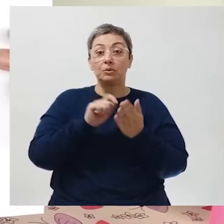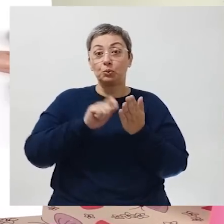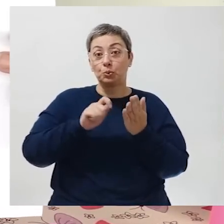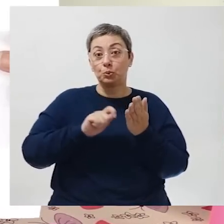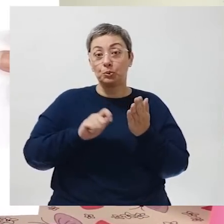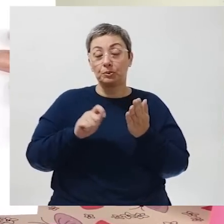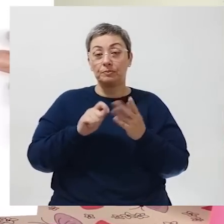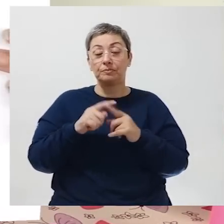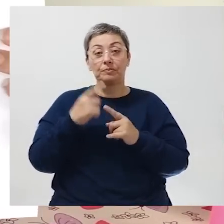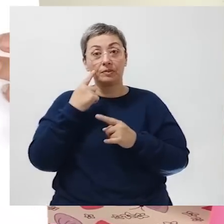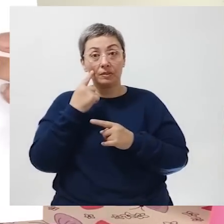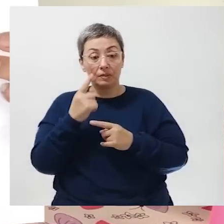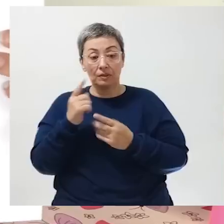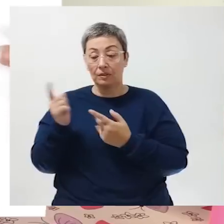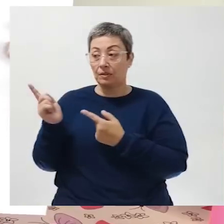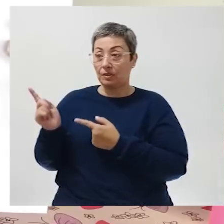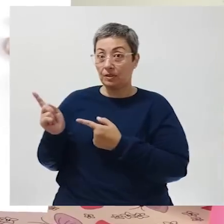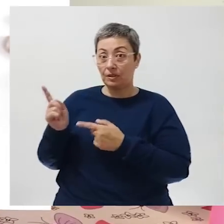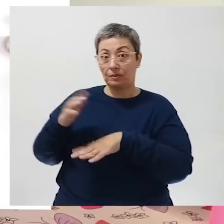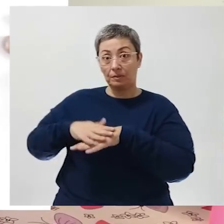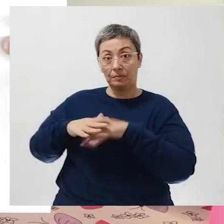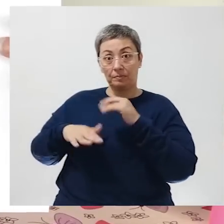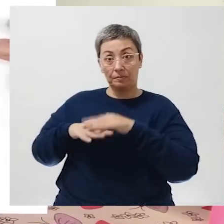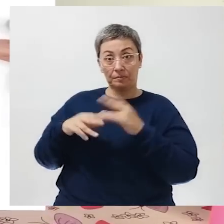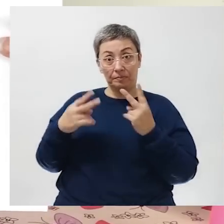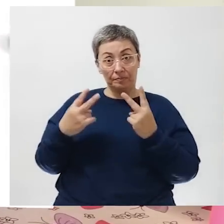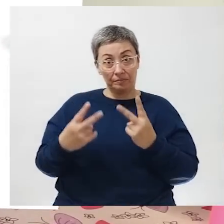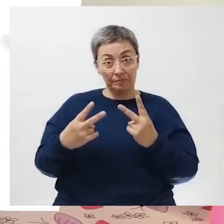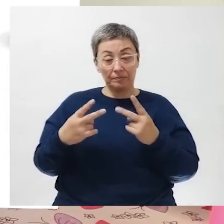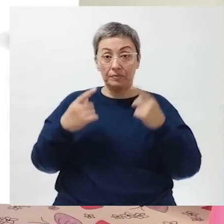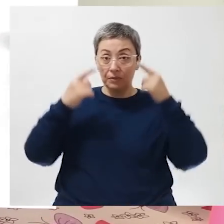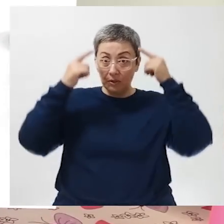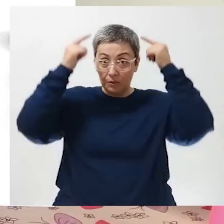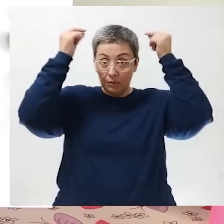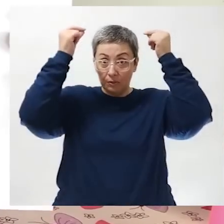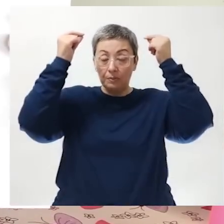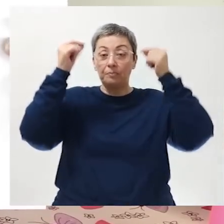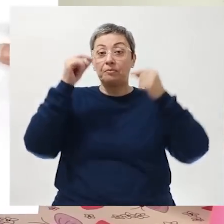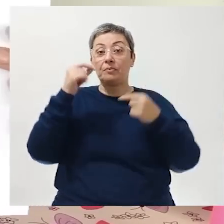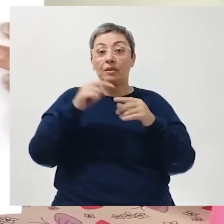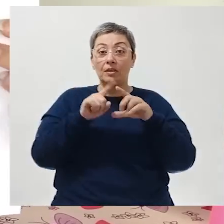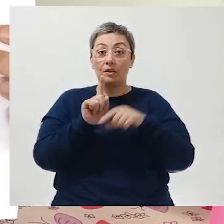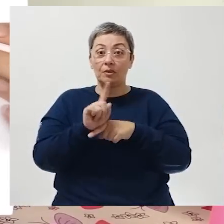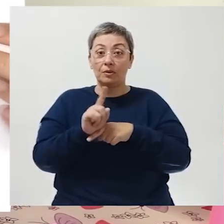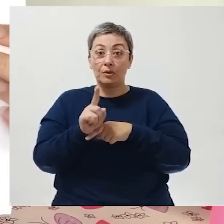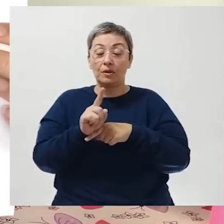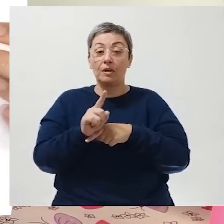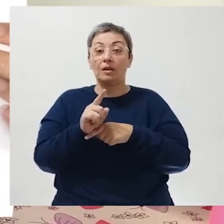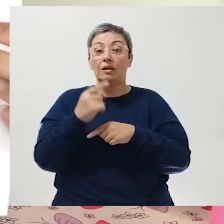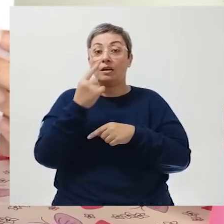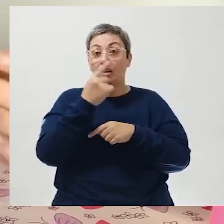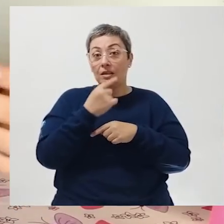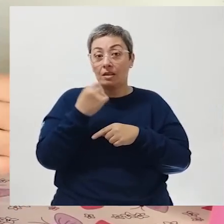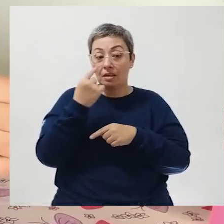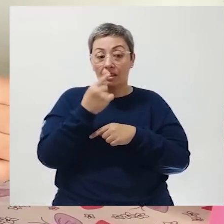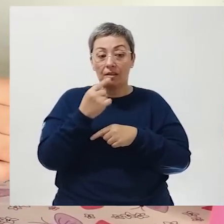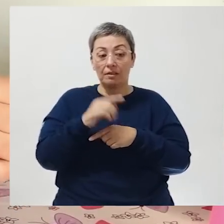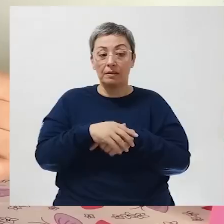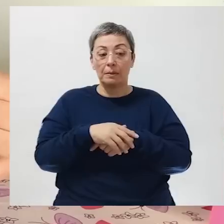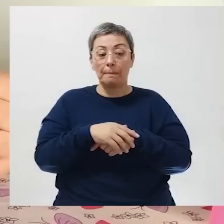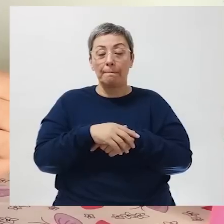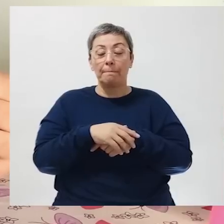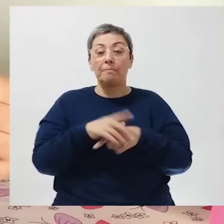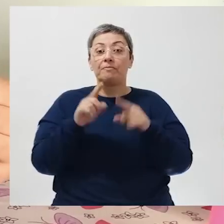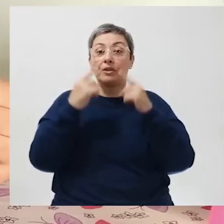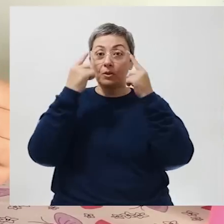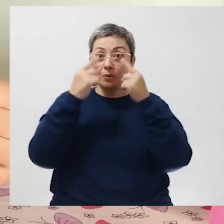Tá vendo? Aqui são as 2 patinhas, as orelhinhas do porquinho, o rabinho, aqui é o narizinho do